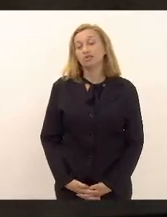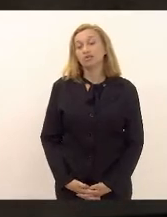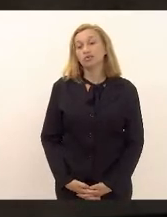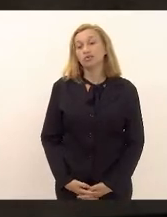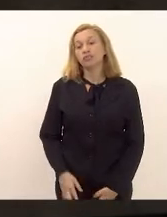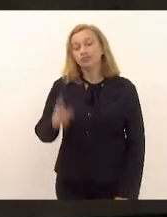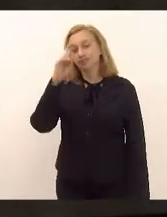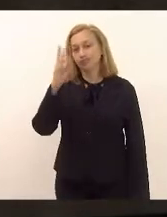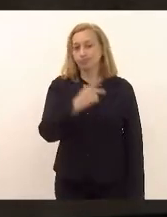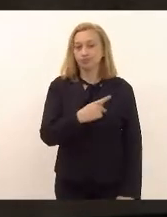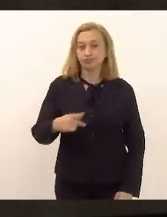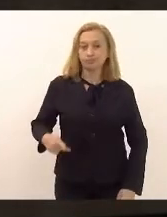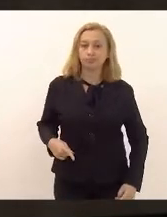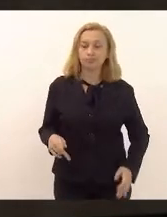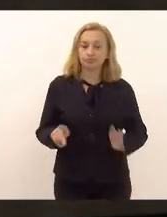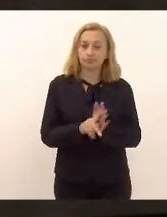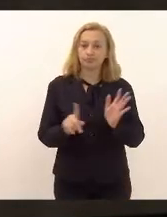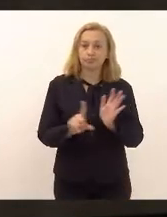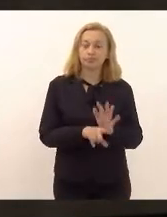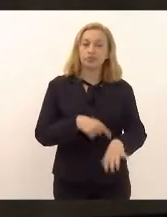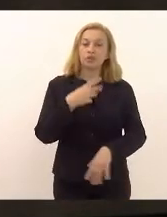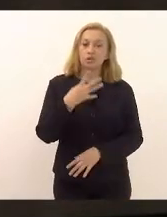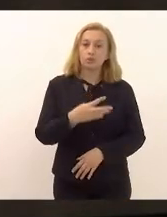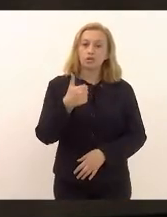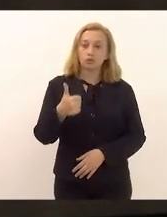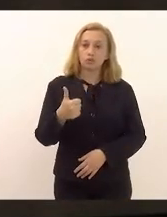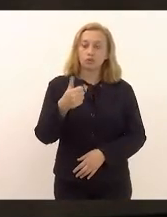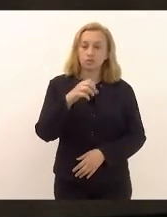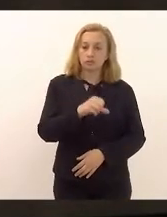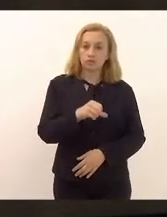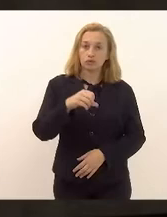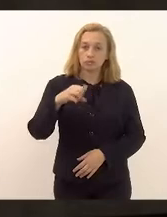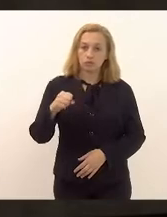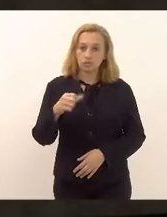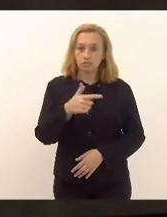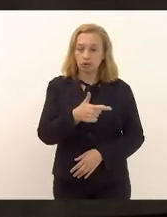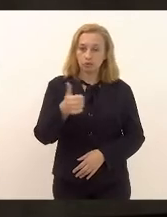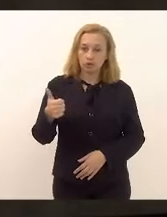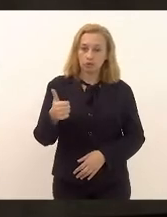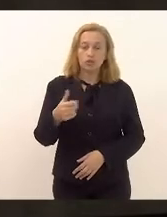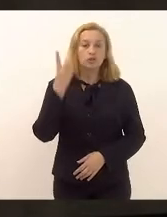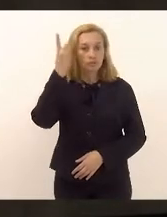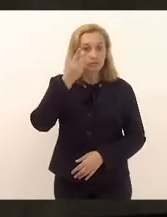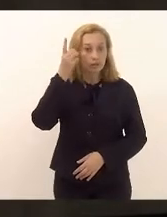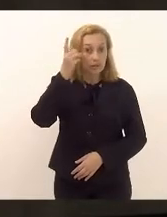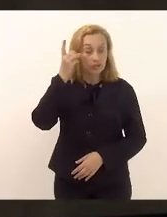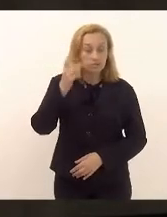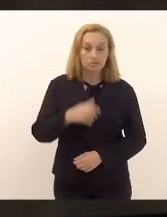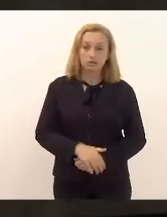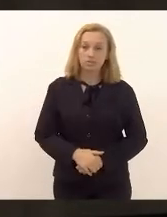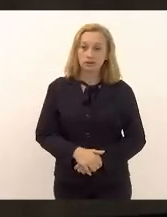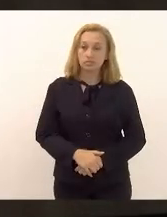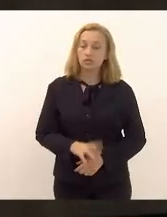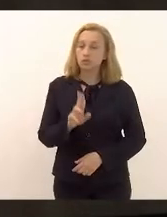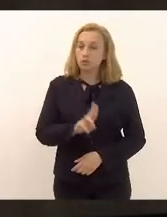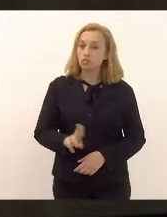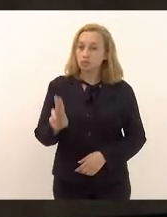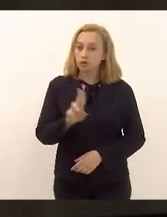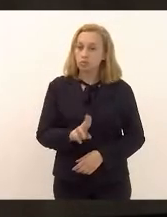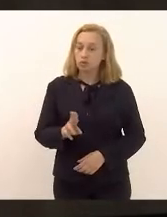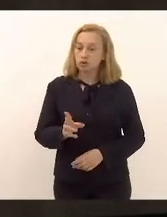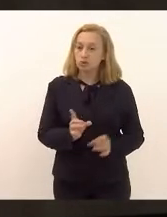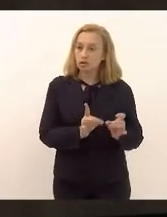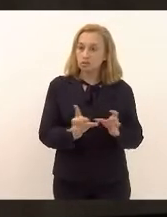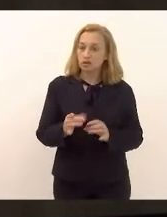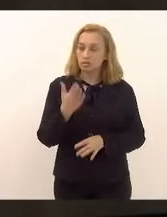Trata-se do parecer ao projeto de lei 4198-2021. Da deputada Lucinha, que dispõe sobre a utilização e